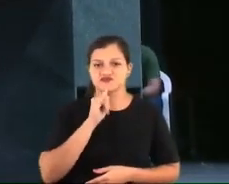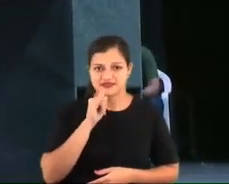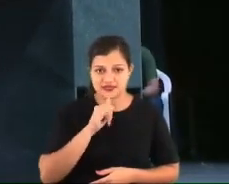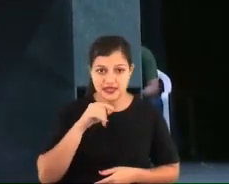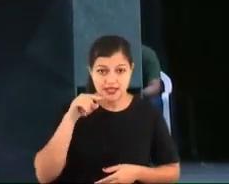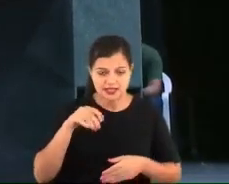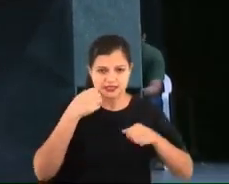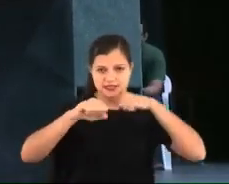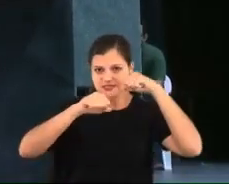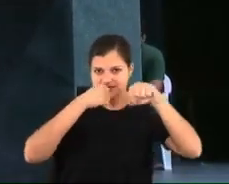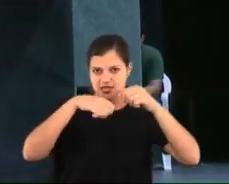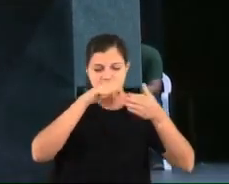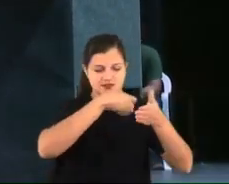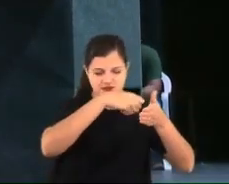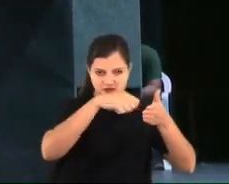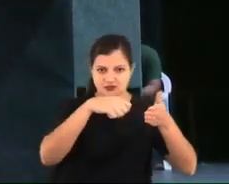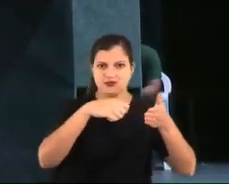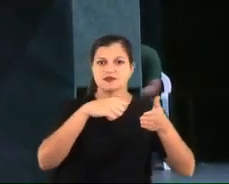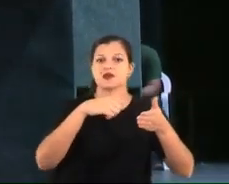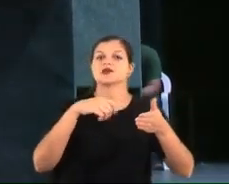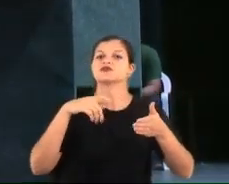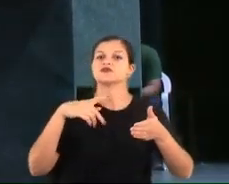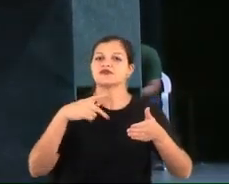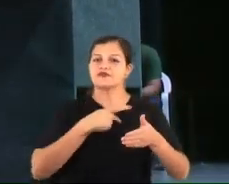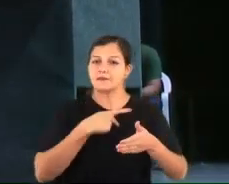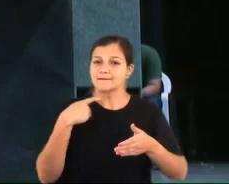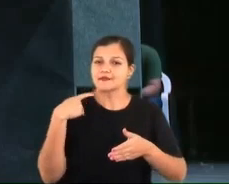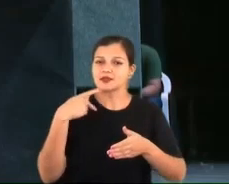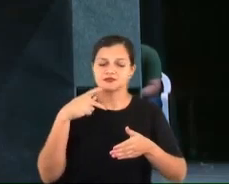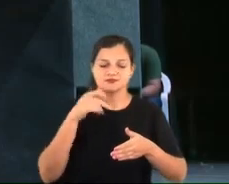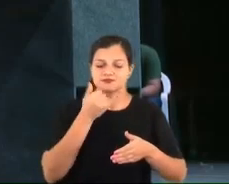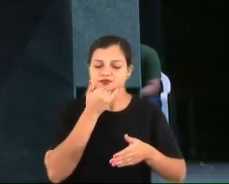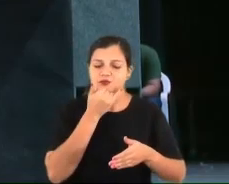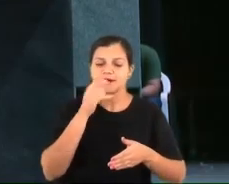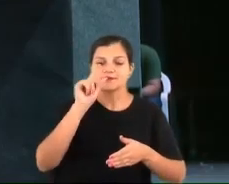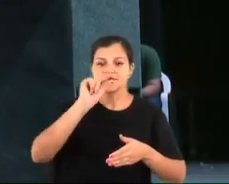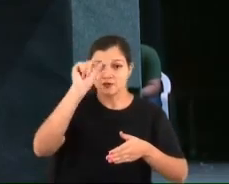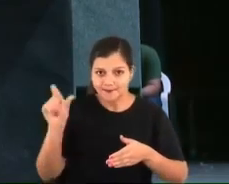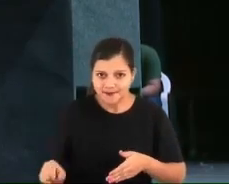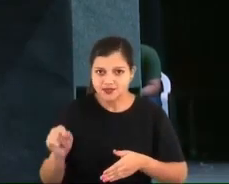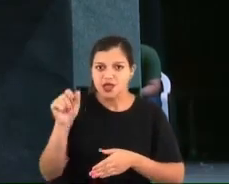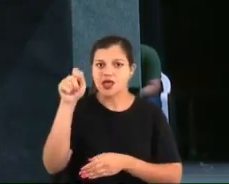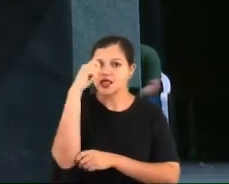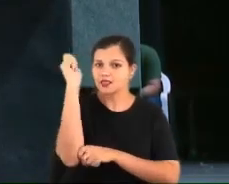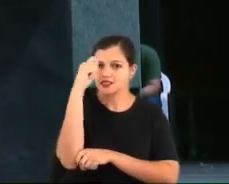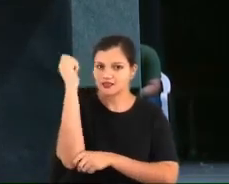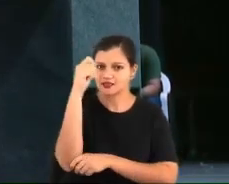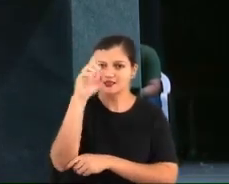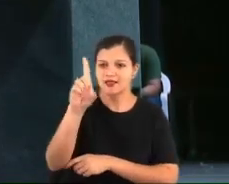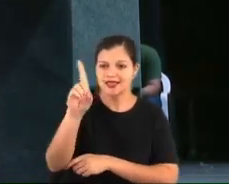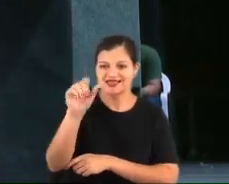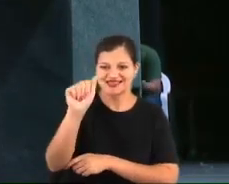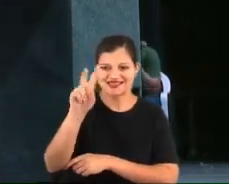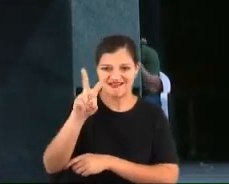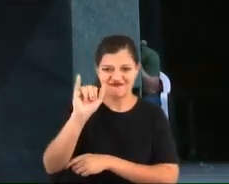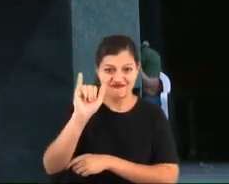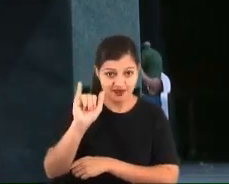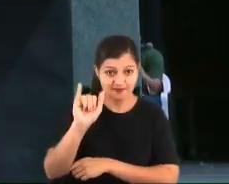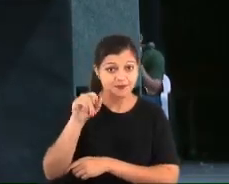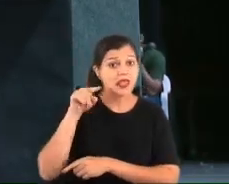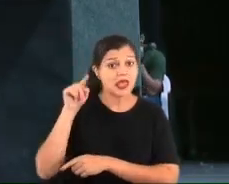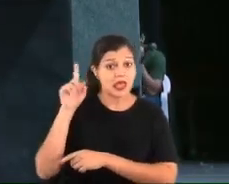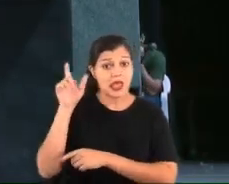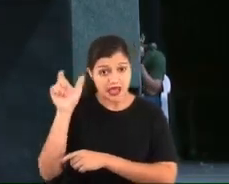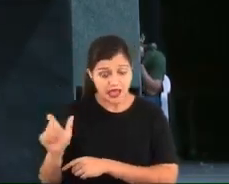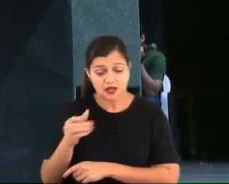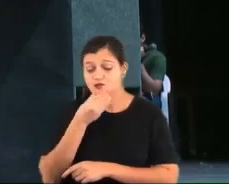Davi, e Davi era um pastor de ovelhas, então ele sabia o cuidado que tinha que ter com o